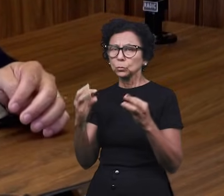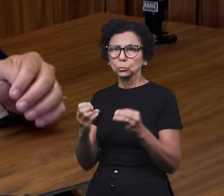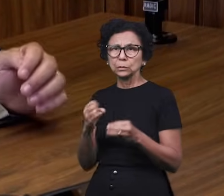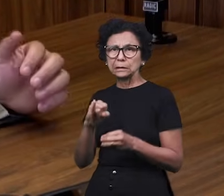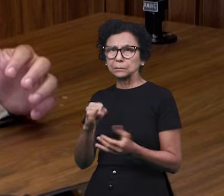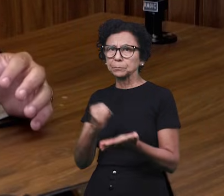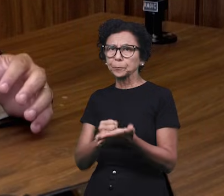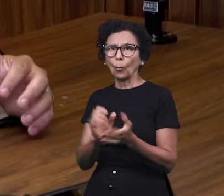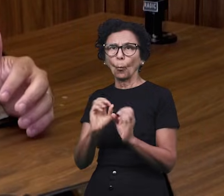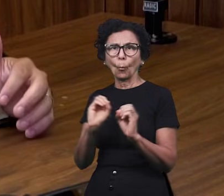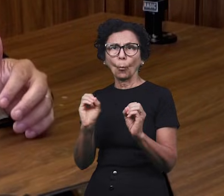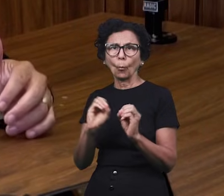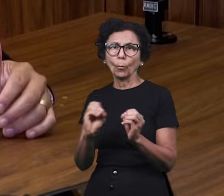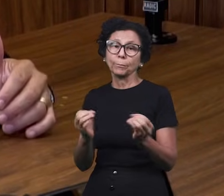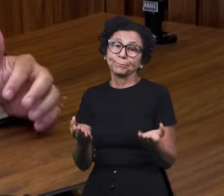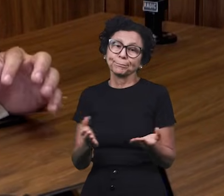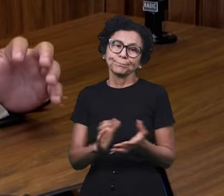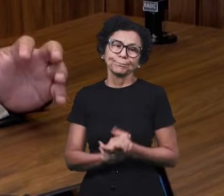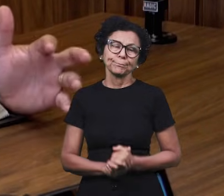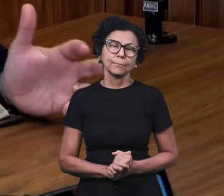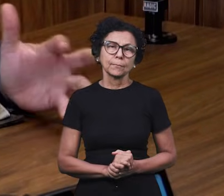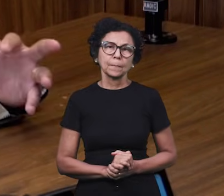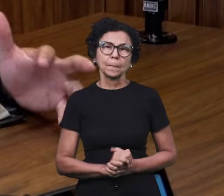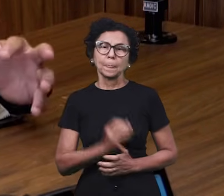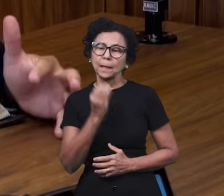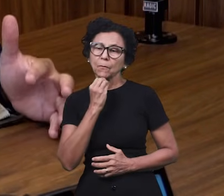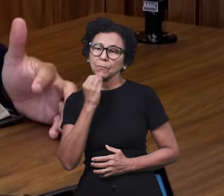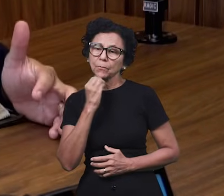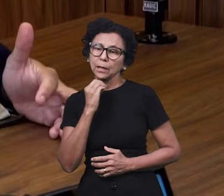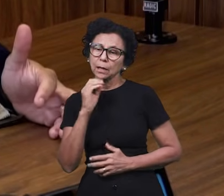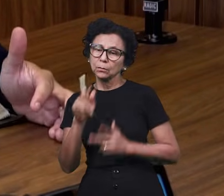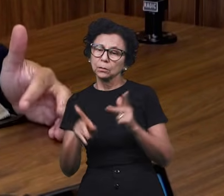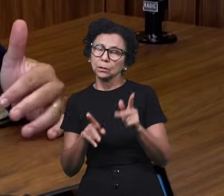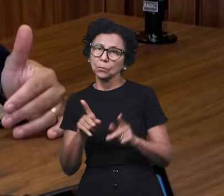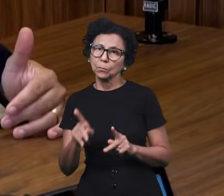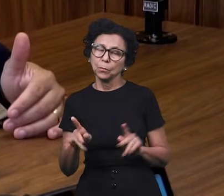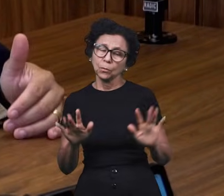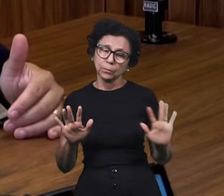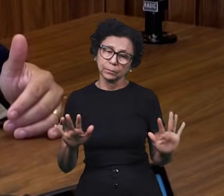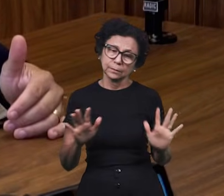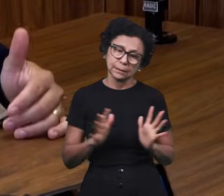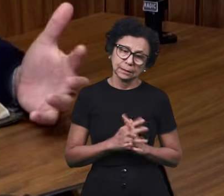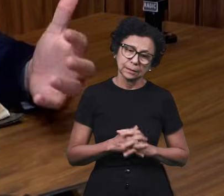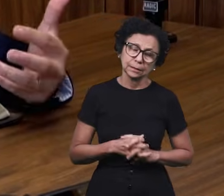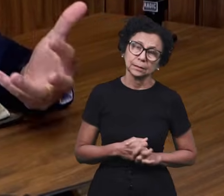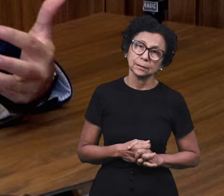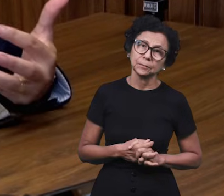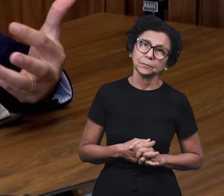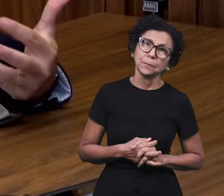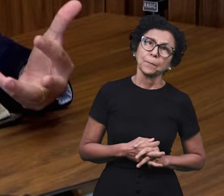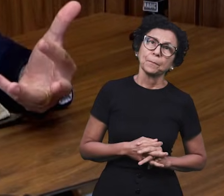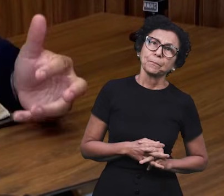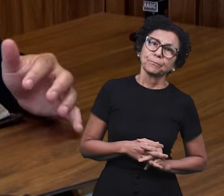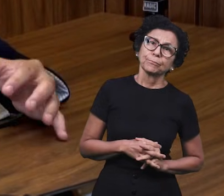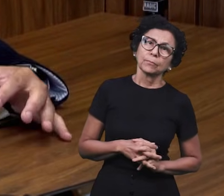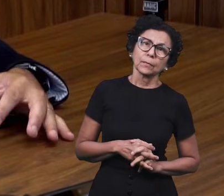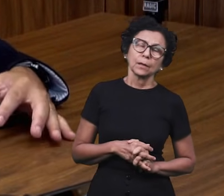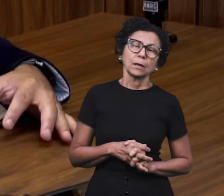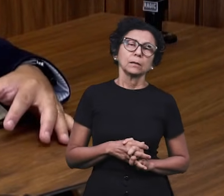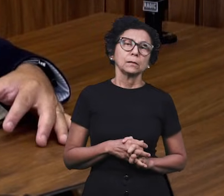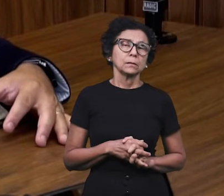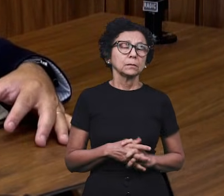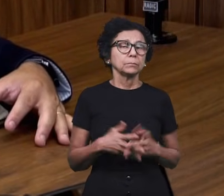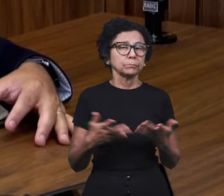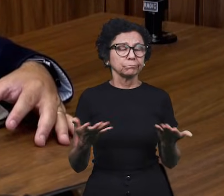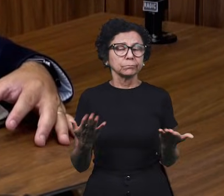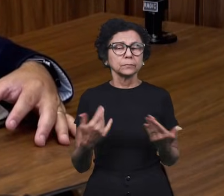Mas isso aí é um detalhe, né? Não é bem da profissão do coletor de impostos, mas aí a gente entende que são práticas que eram